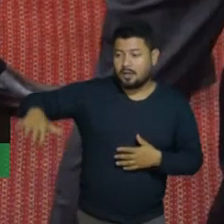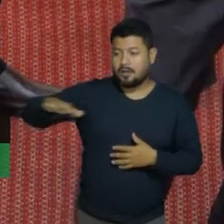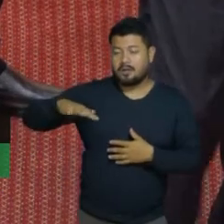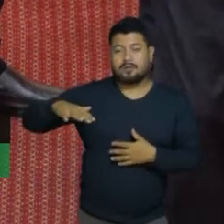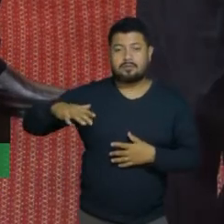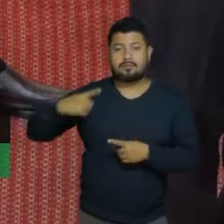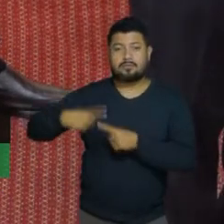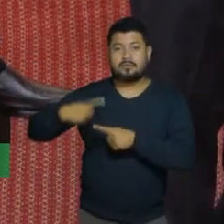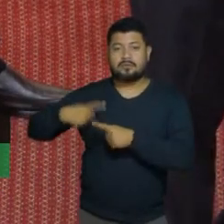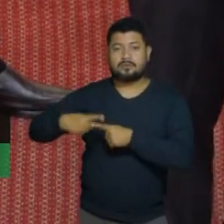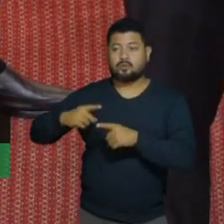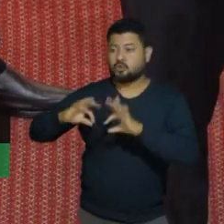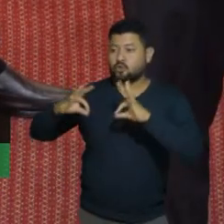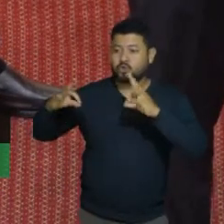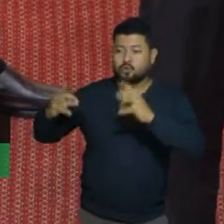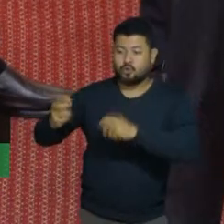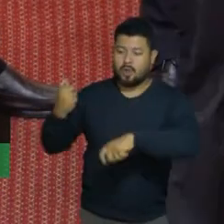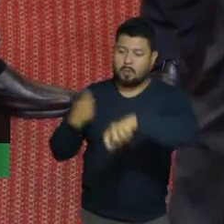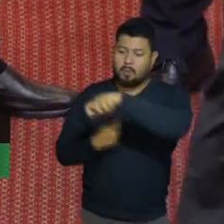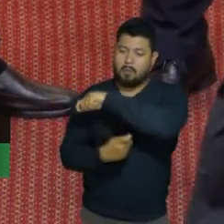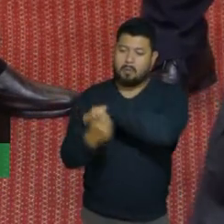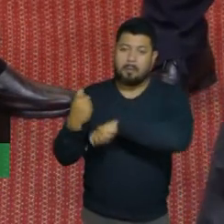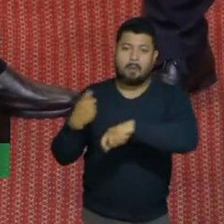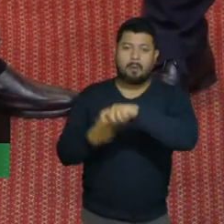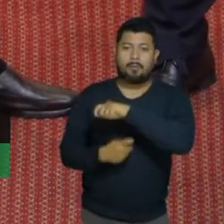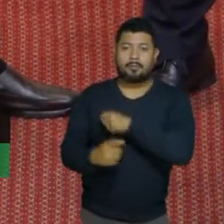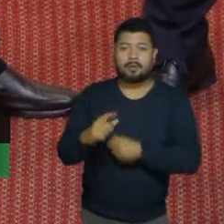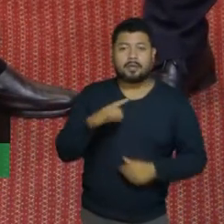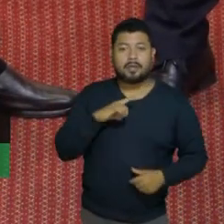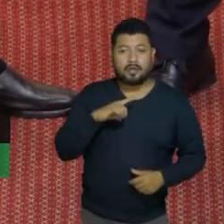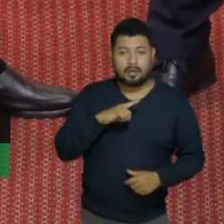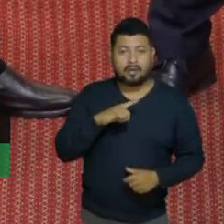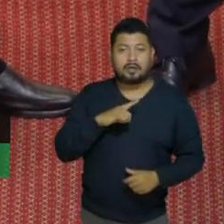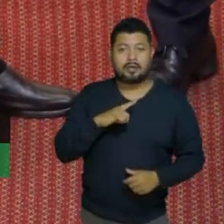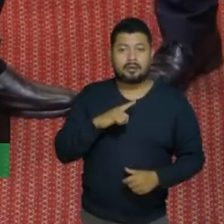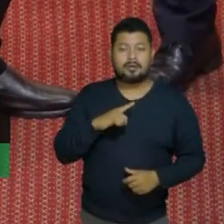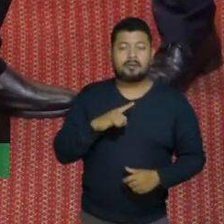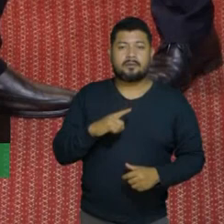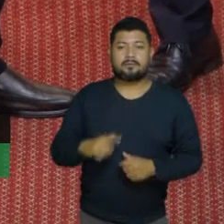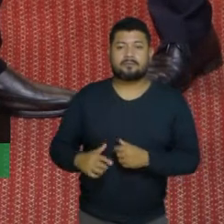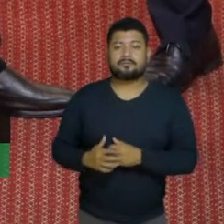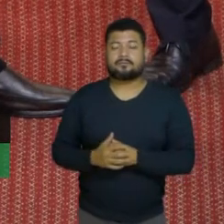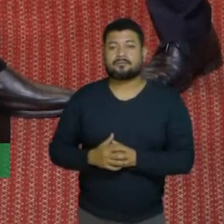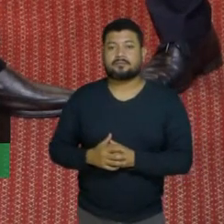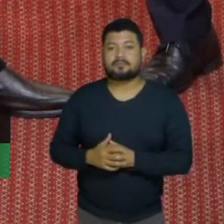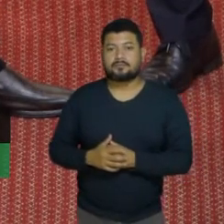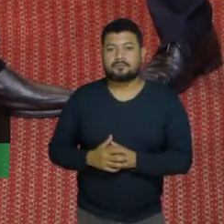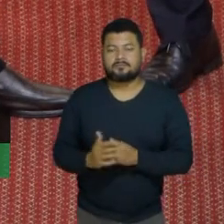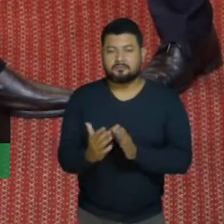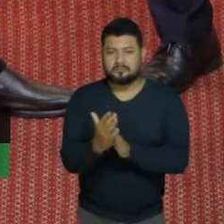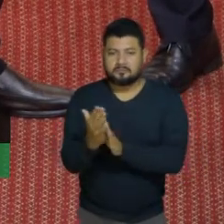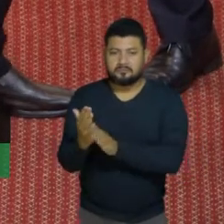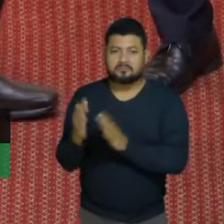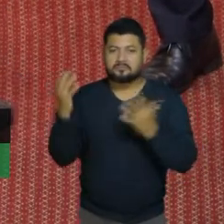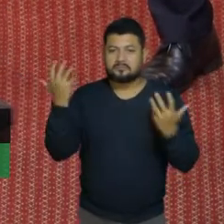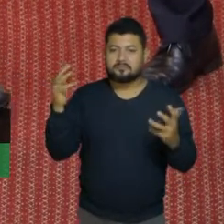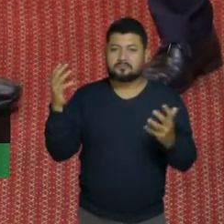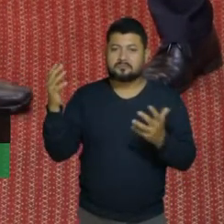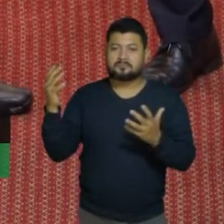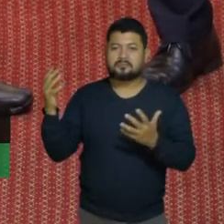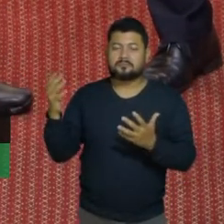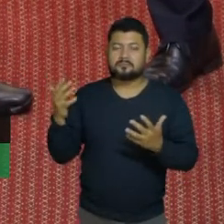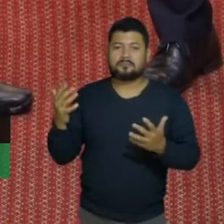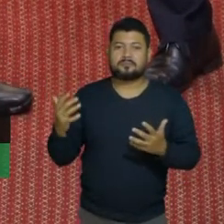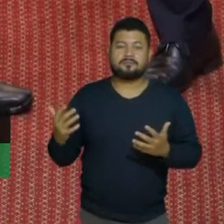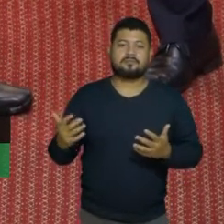com a festa, além do movimento econômico que ela gera na nossa cidade. Parabéns pela realização, sejam